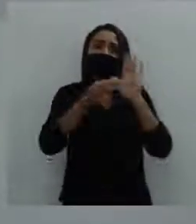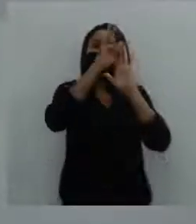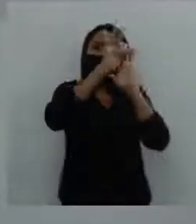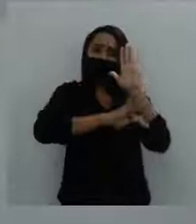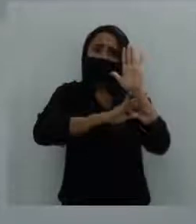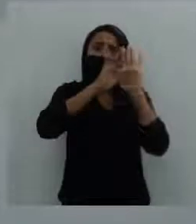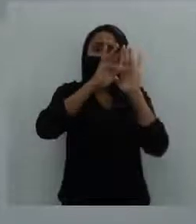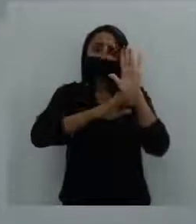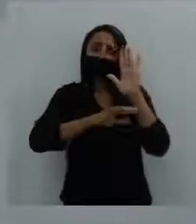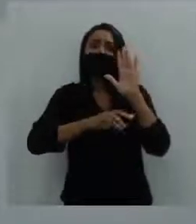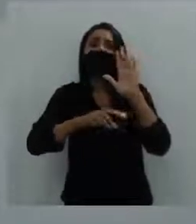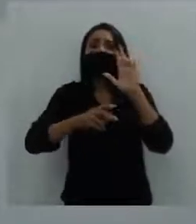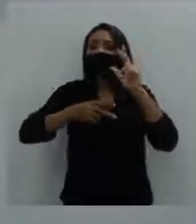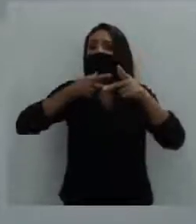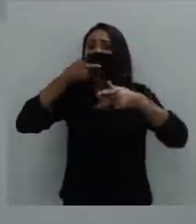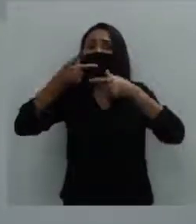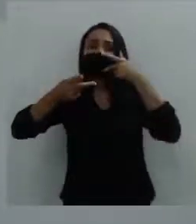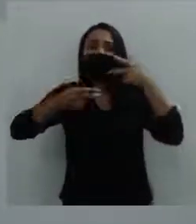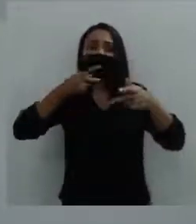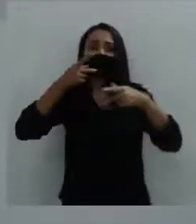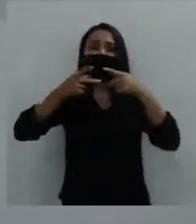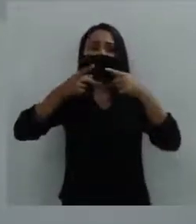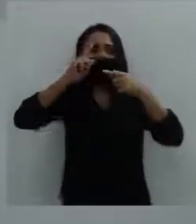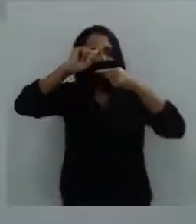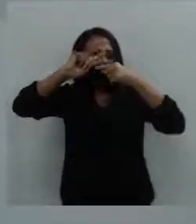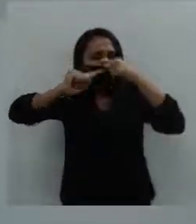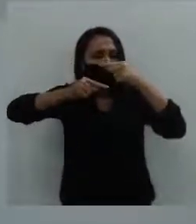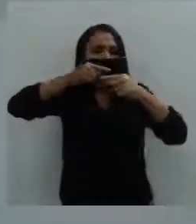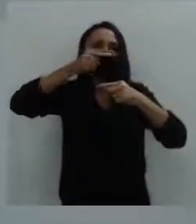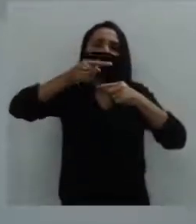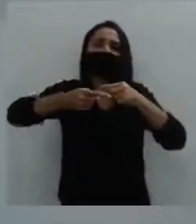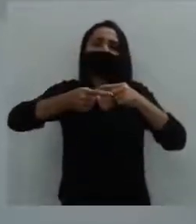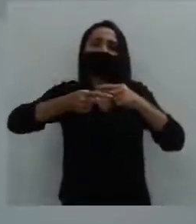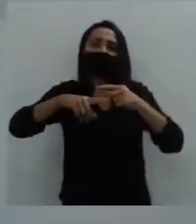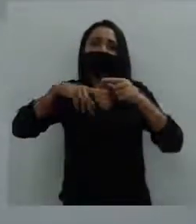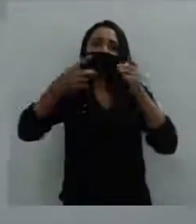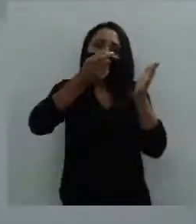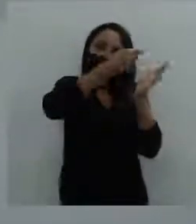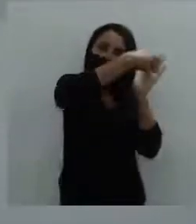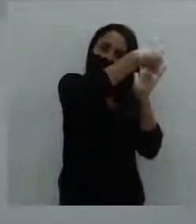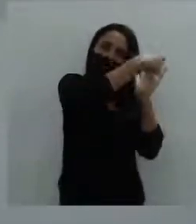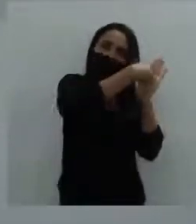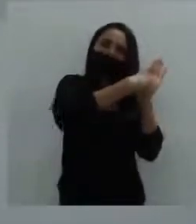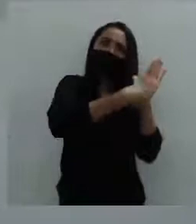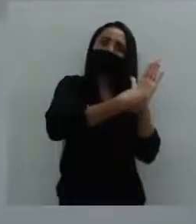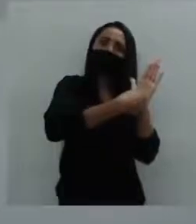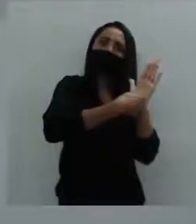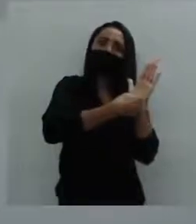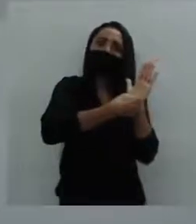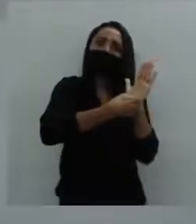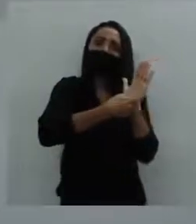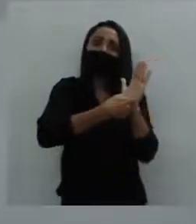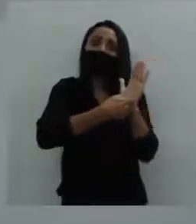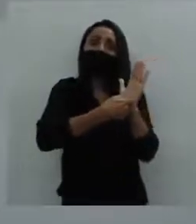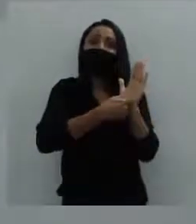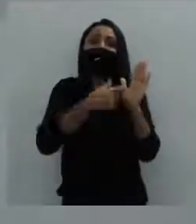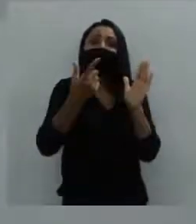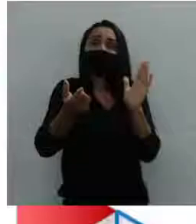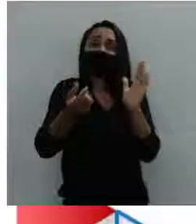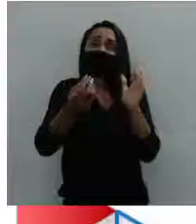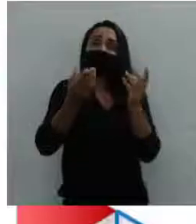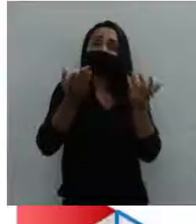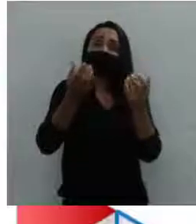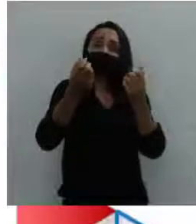eram oralizados. Só depois, bem depois, passaram a ser escritos. E aqui trago